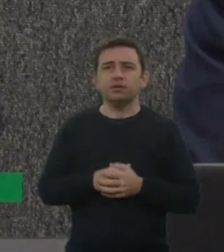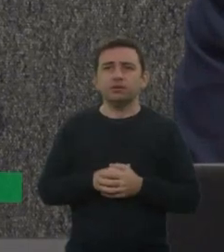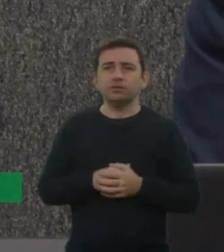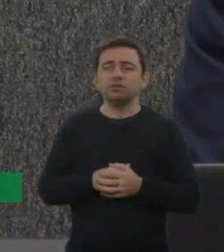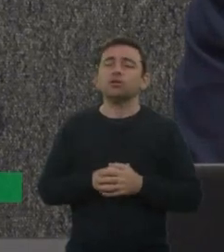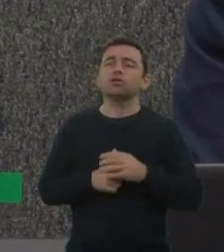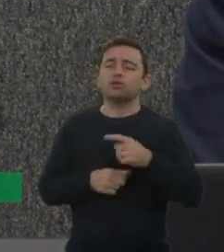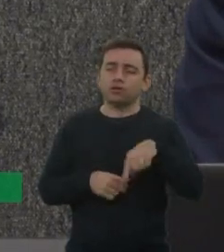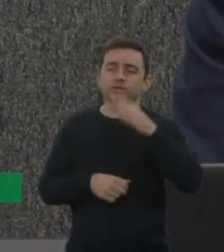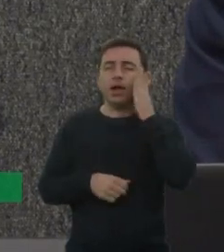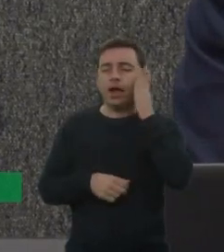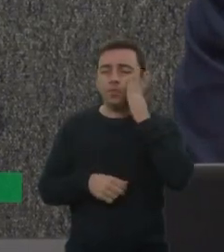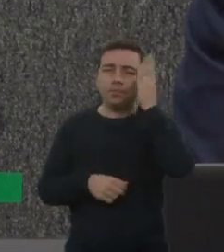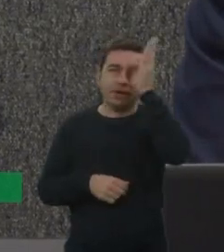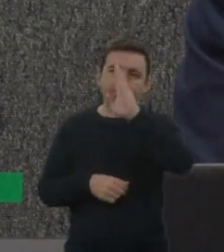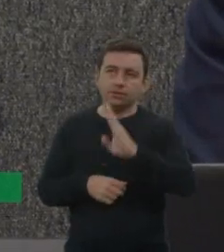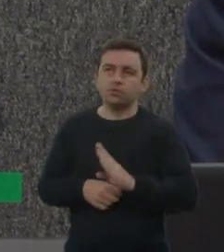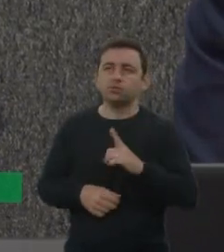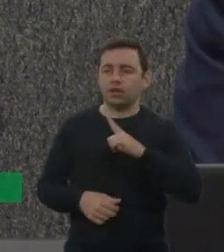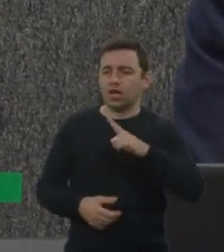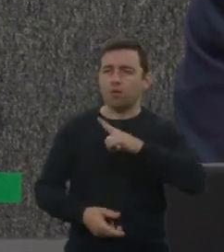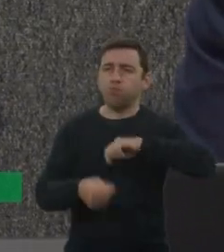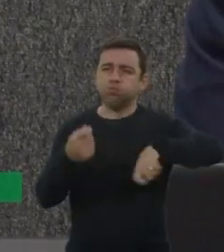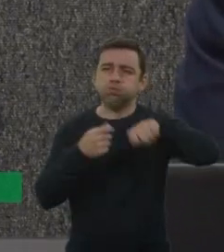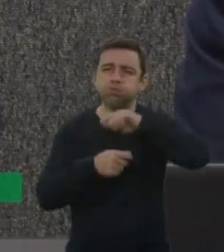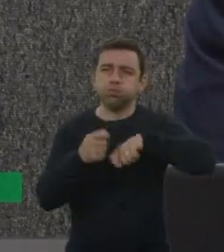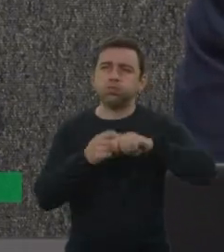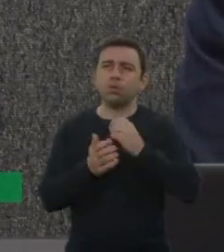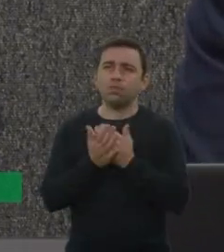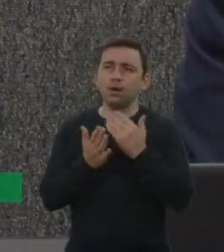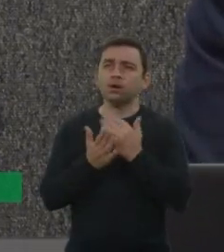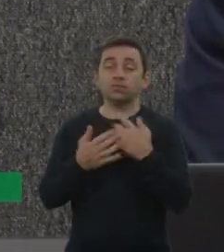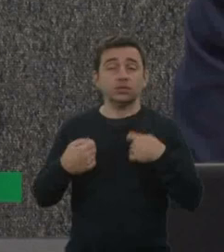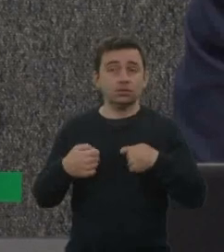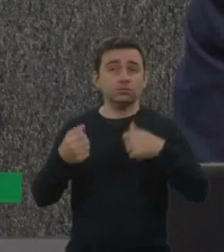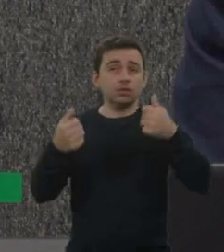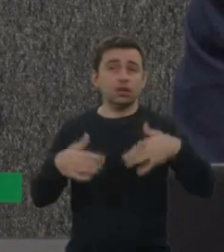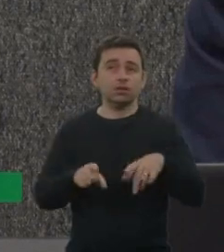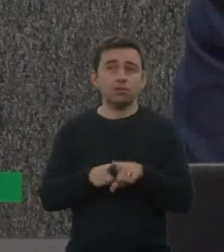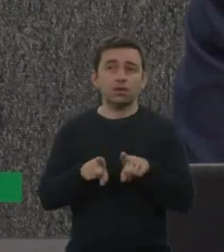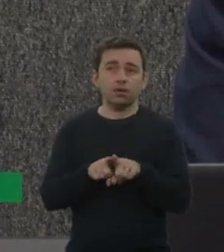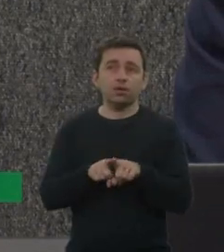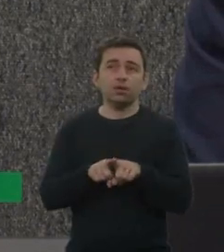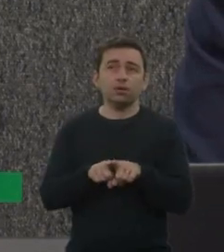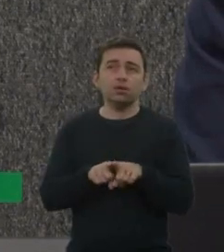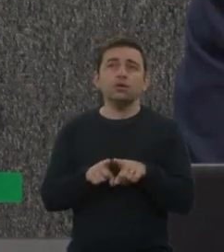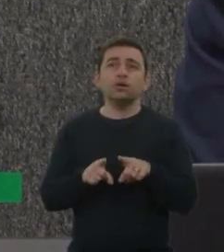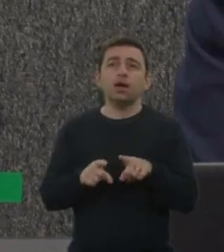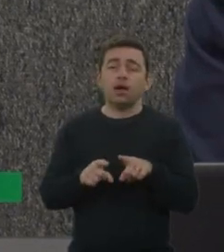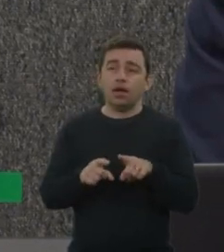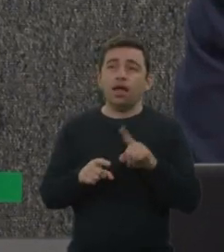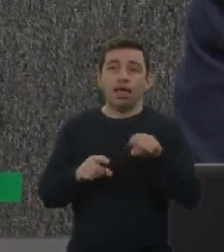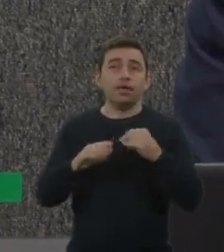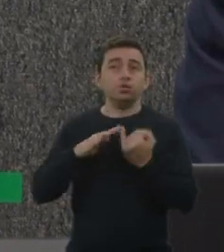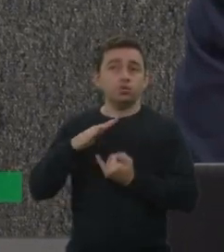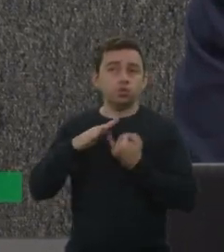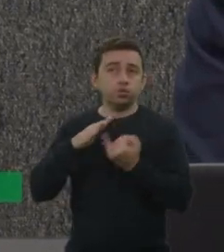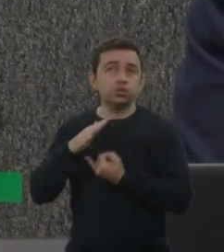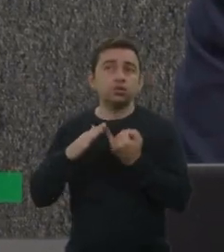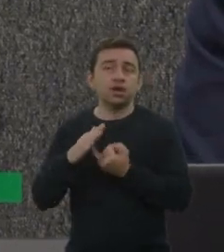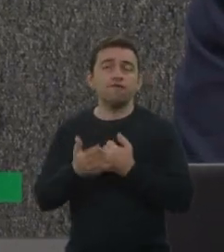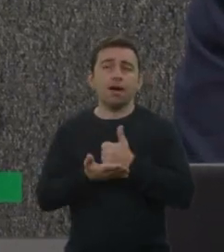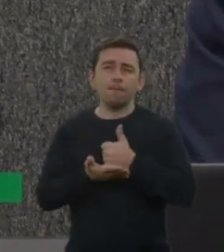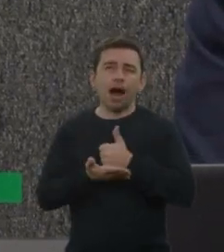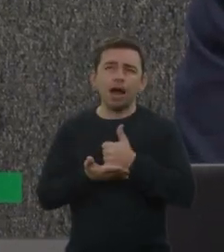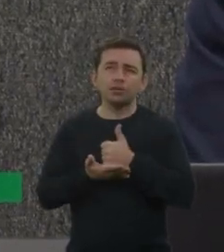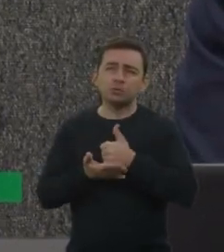Brasil é um grande mercado, e aqui a gente precisa também falar sobre isso. É um grande mercado, inclusive, da indústria farmacêutica, porque o Brasil